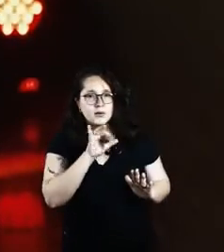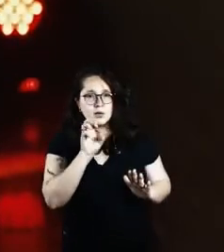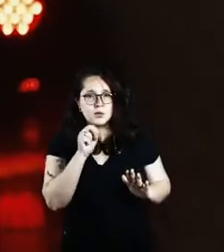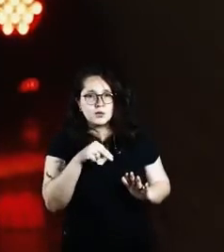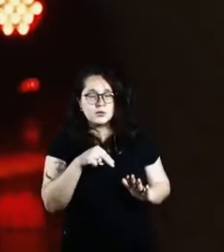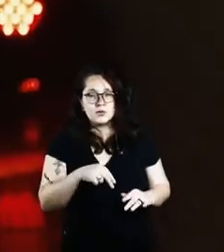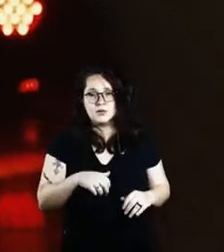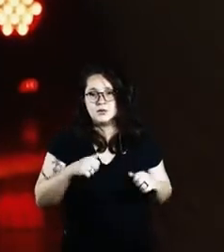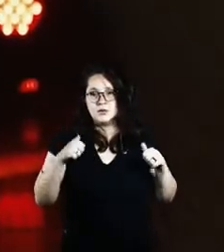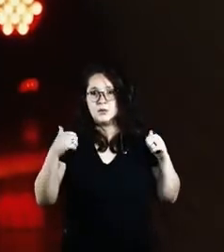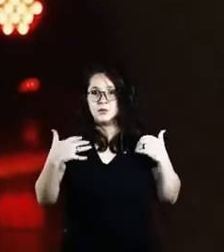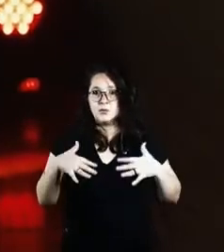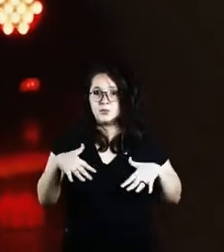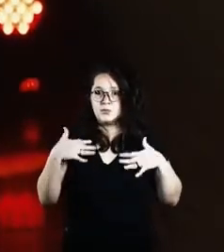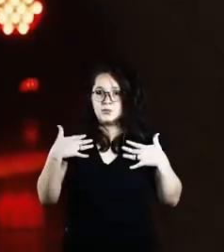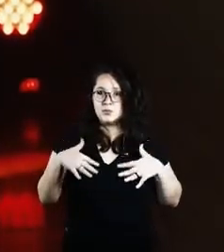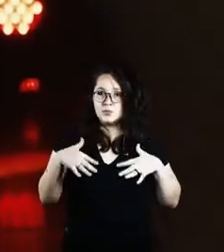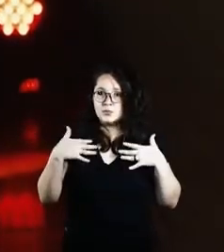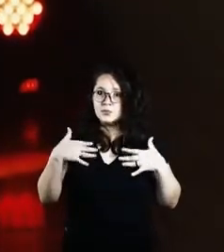olha, gente, acho que isso aqui vai.